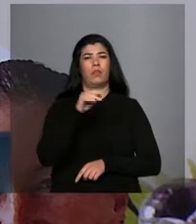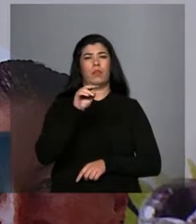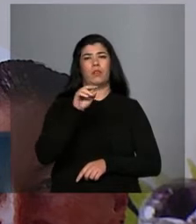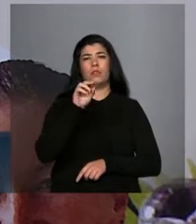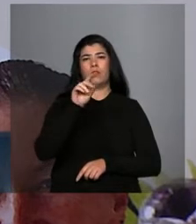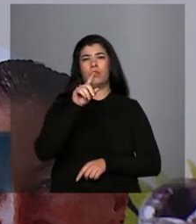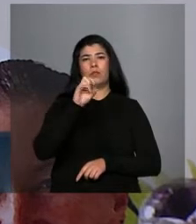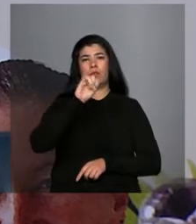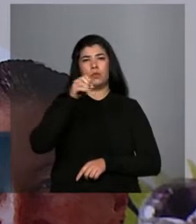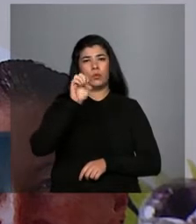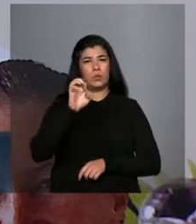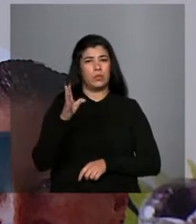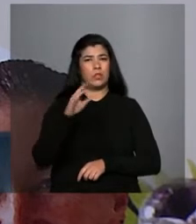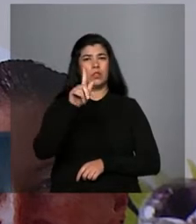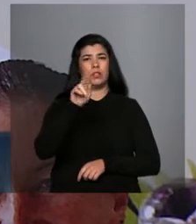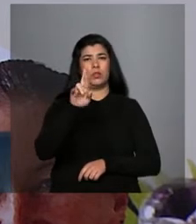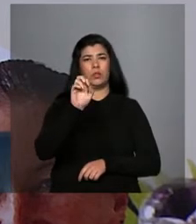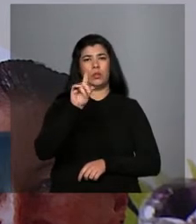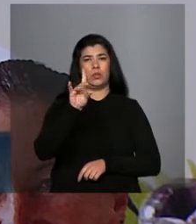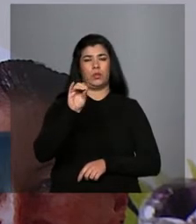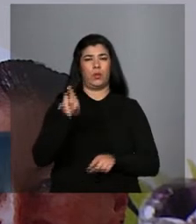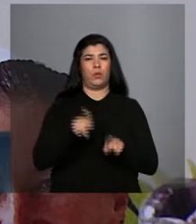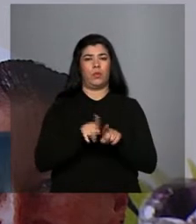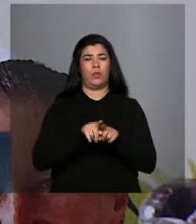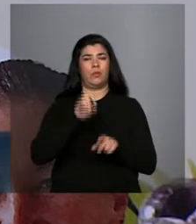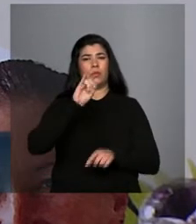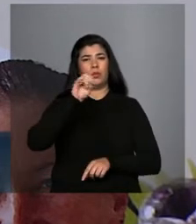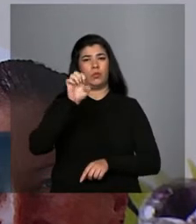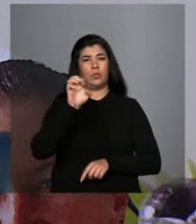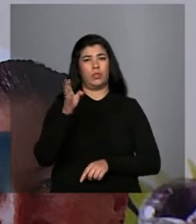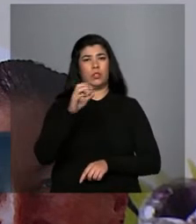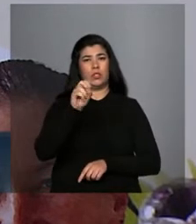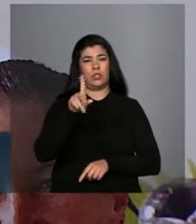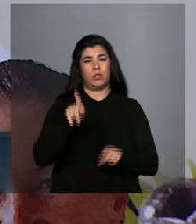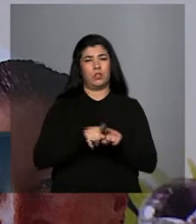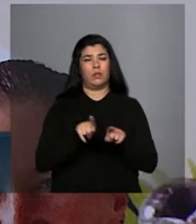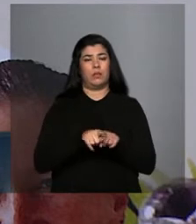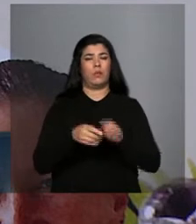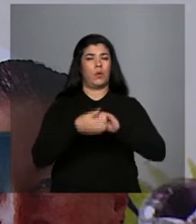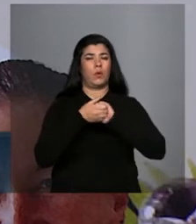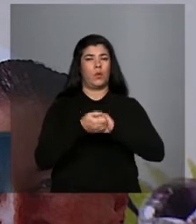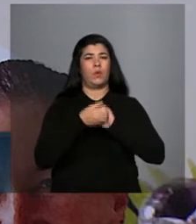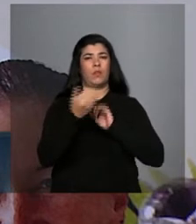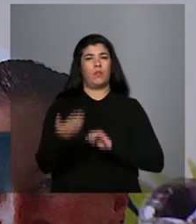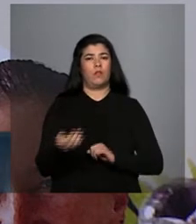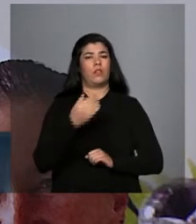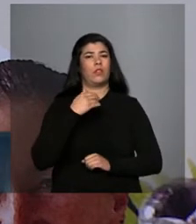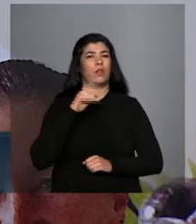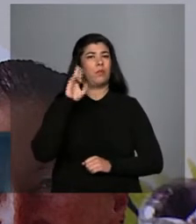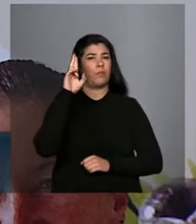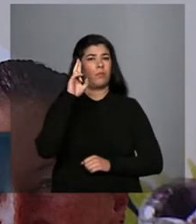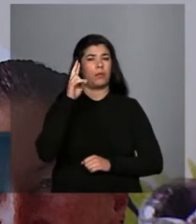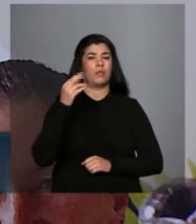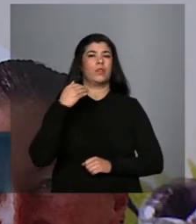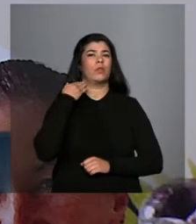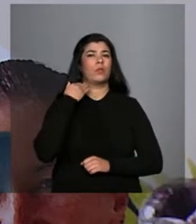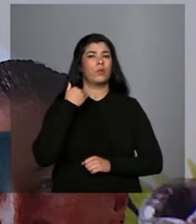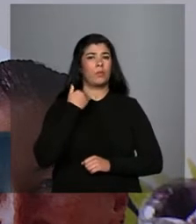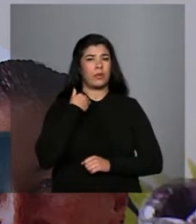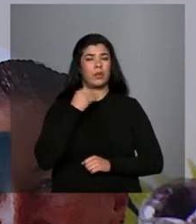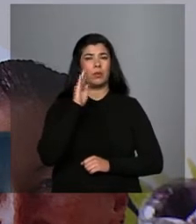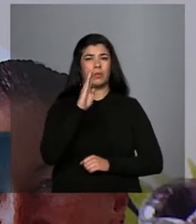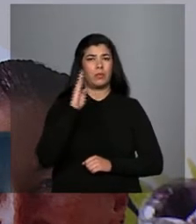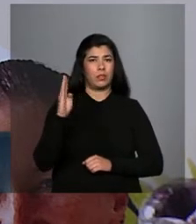Geraldo e Zé Silva. Cumprimento os presidentes dos bancos públicos, Alexandre Abreu, do Banco do